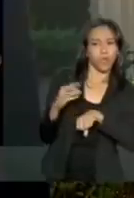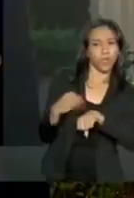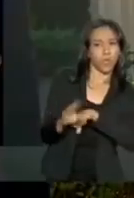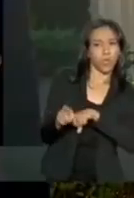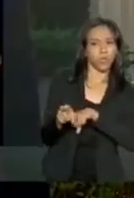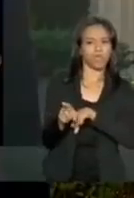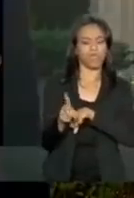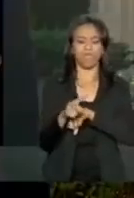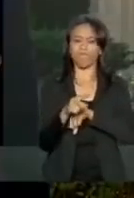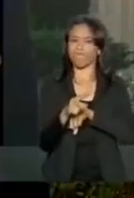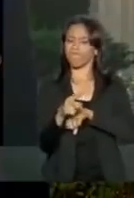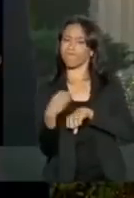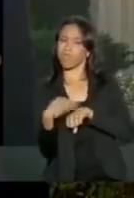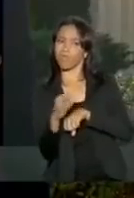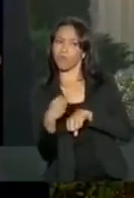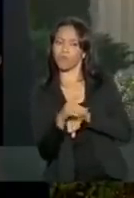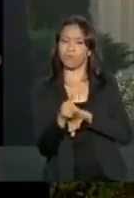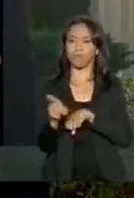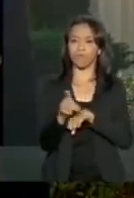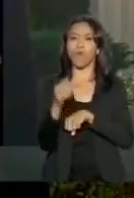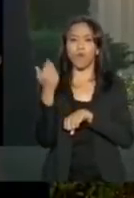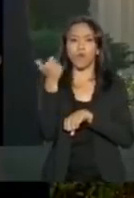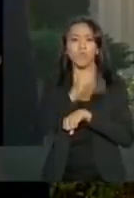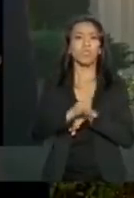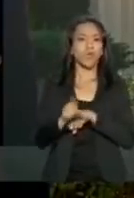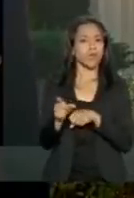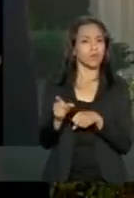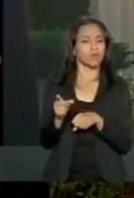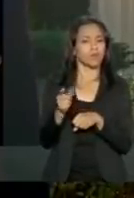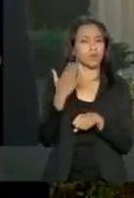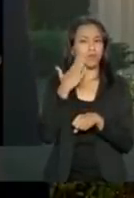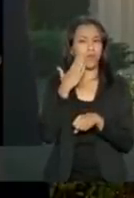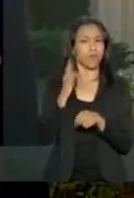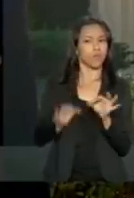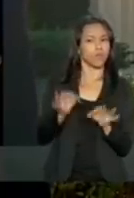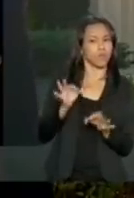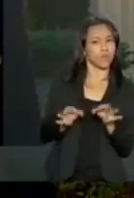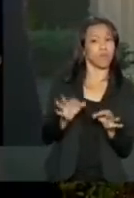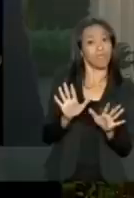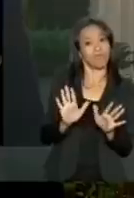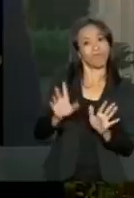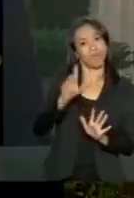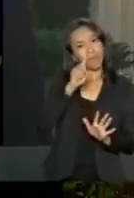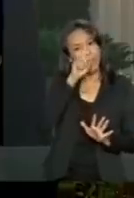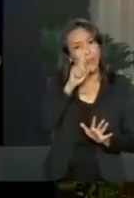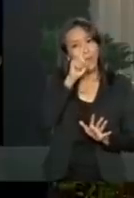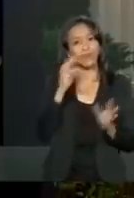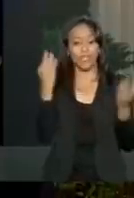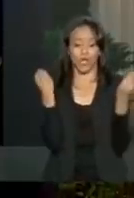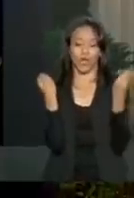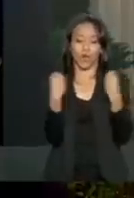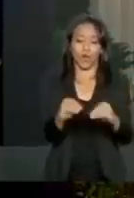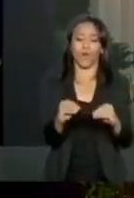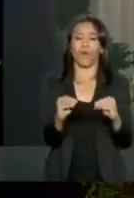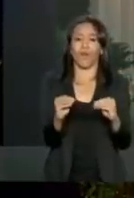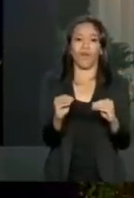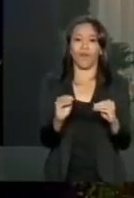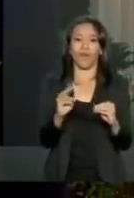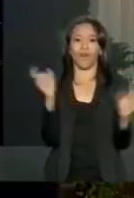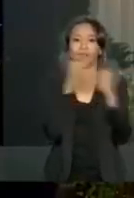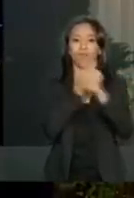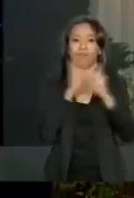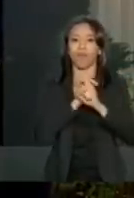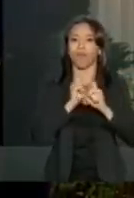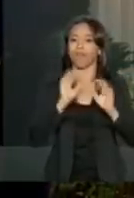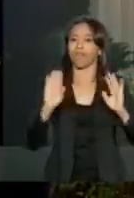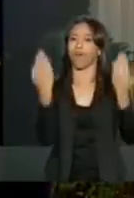sendo alimentadas a eles, mas conseguem entender o que está acontecendo. Mas é uma situação muito perigosa e concordo que algo precisa ser feito e uma análise